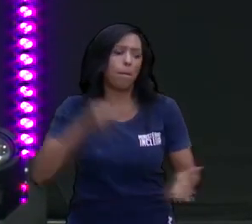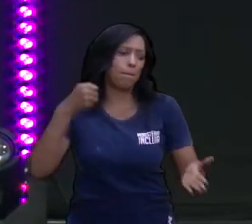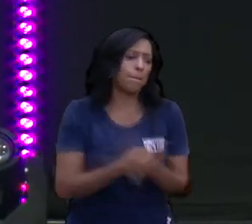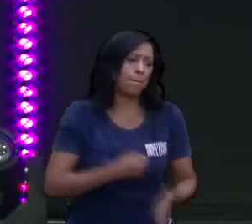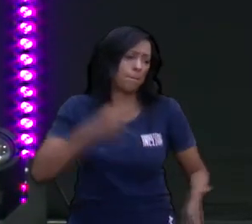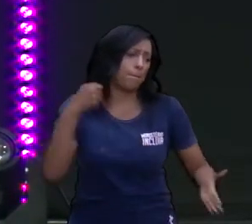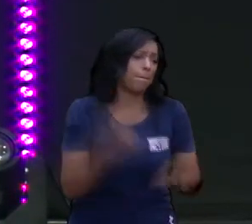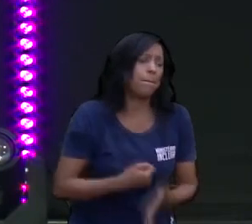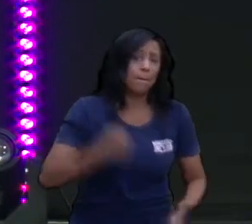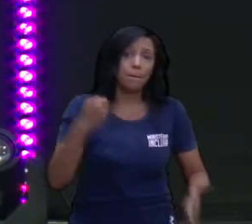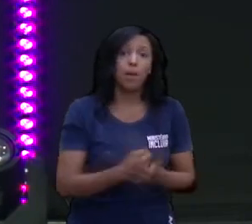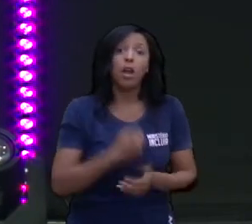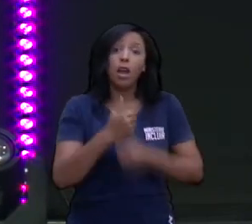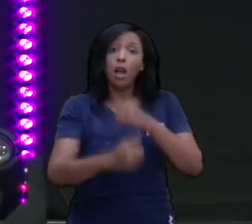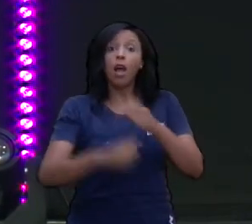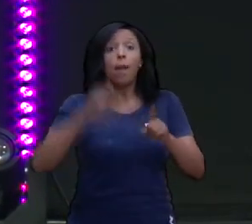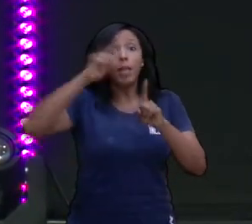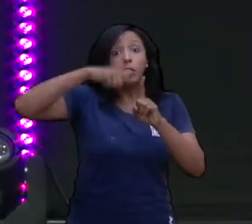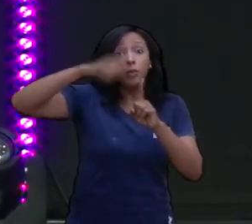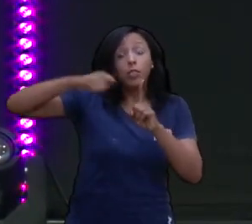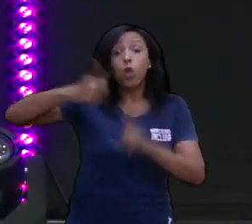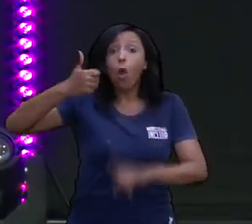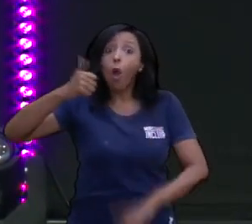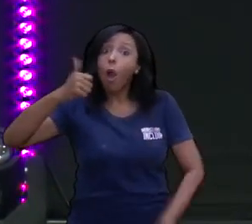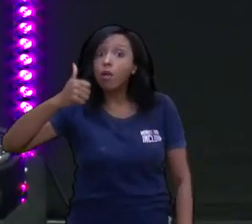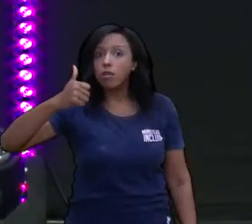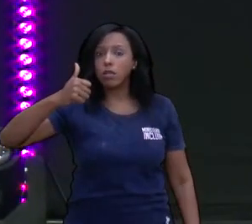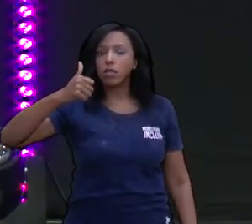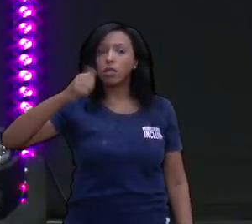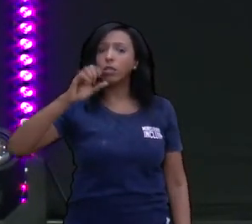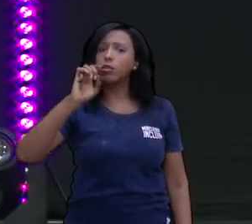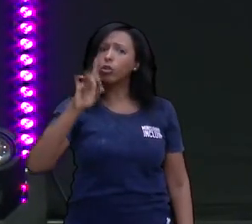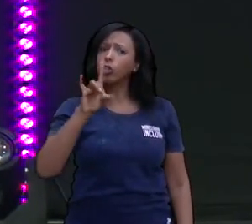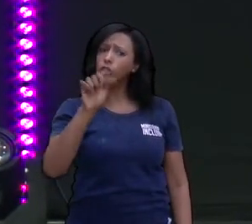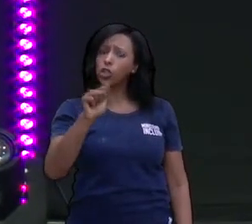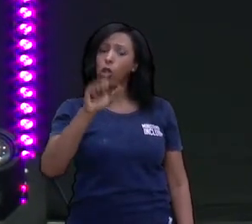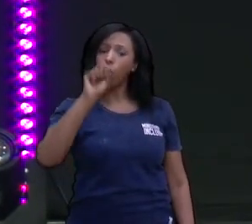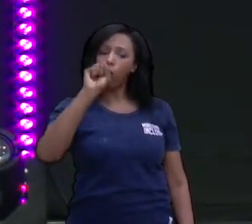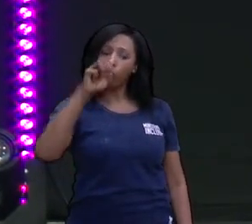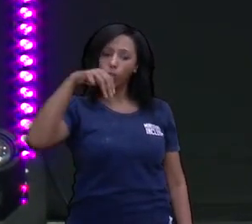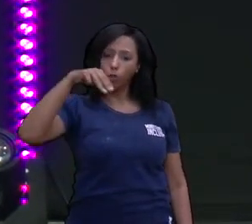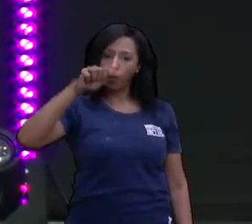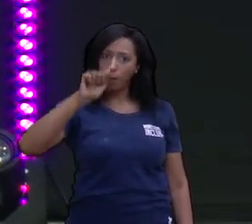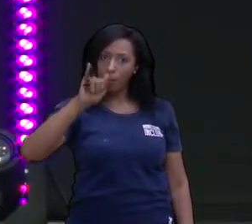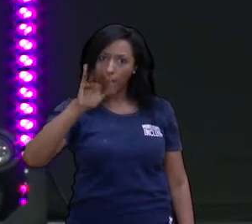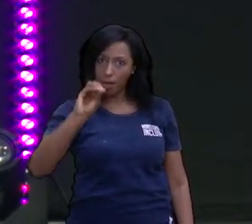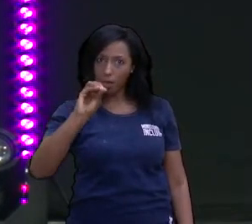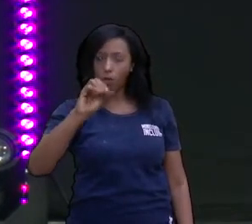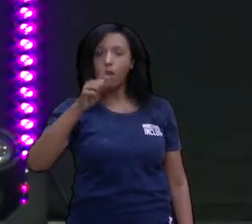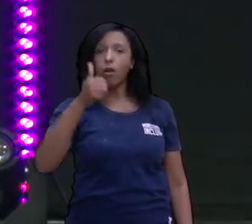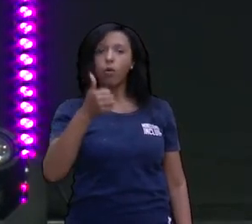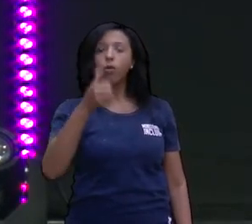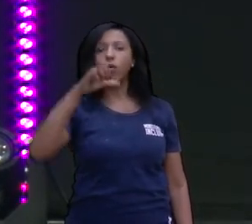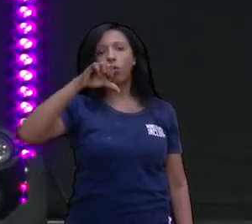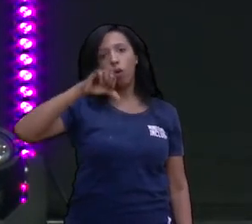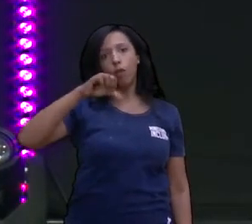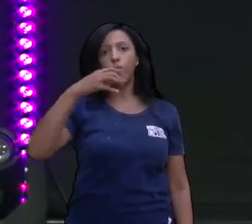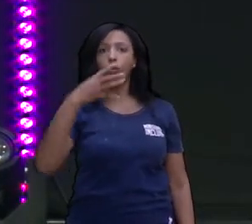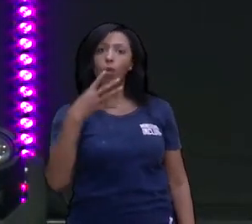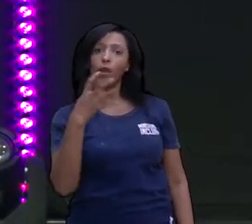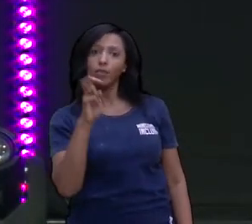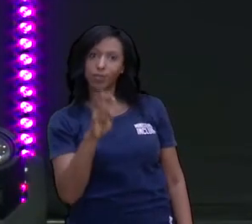Ah e só no dia oito de maio de 1945 é que eles realmente levantaram a bandeira branca